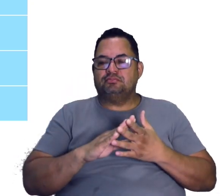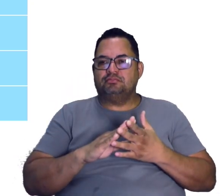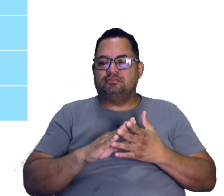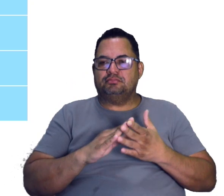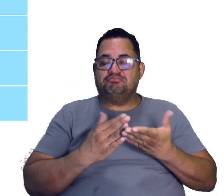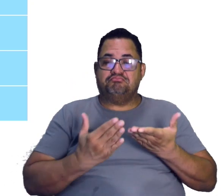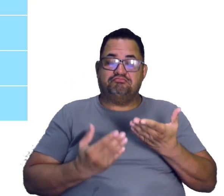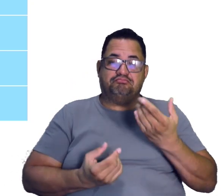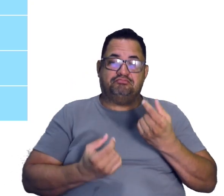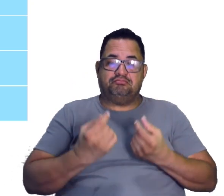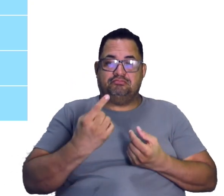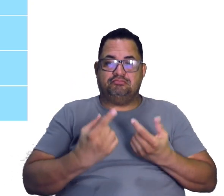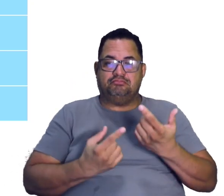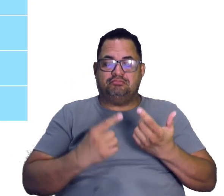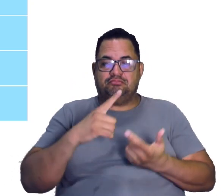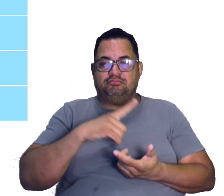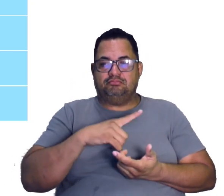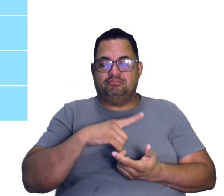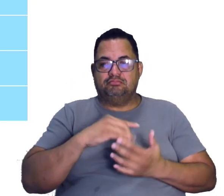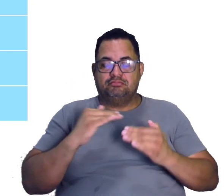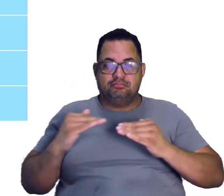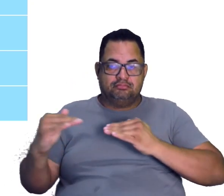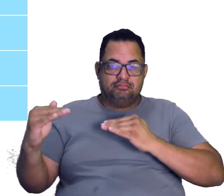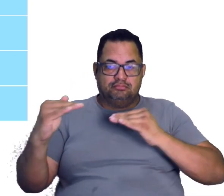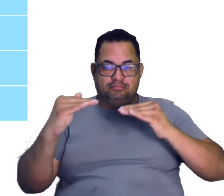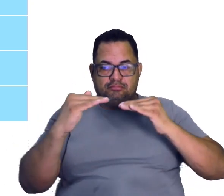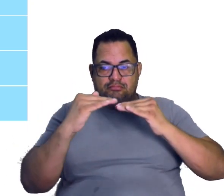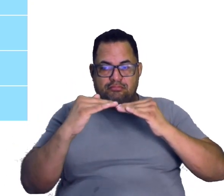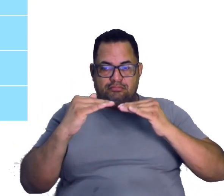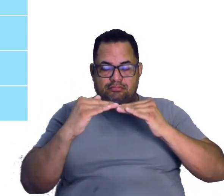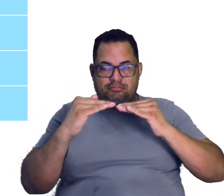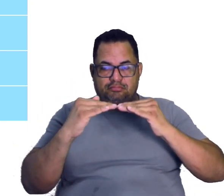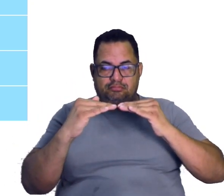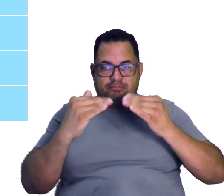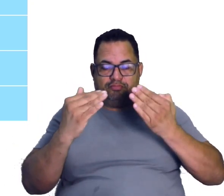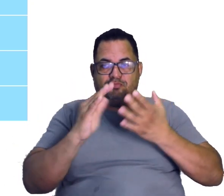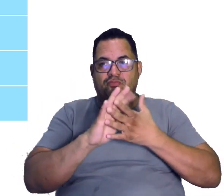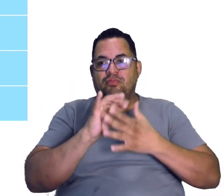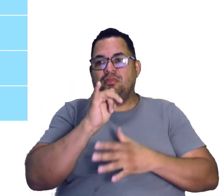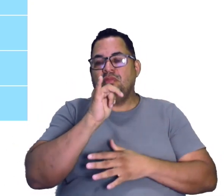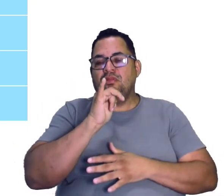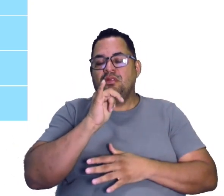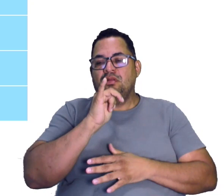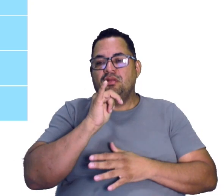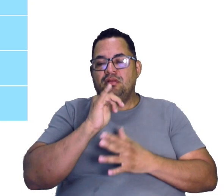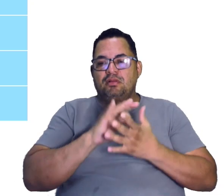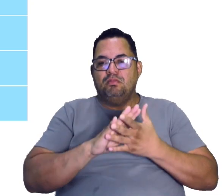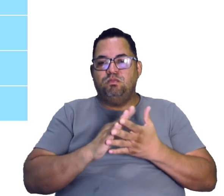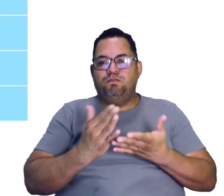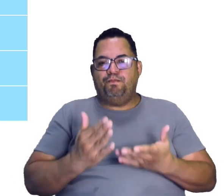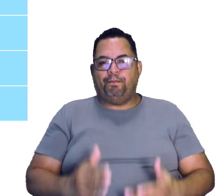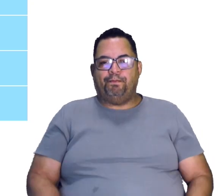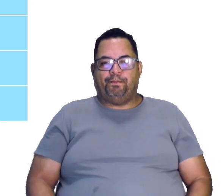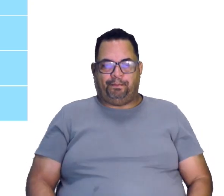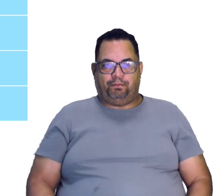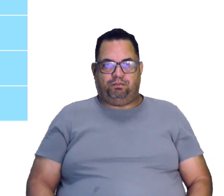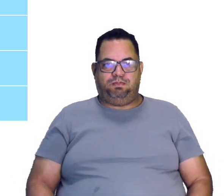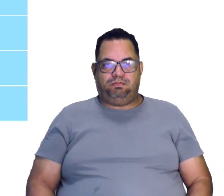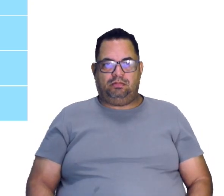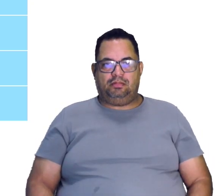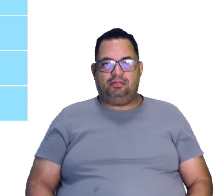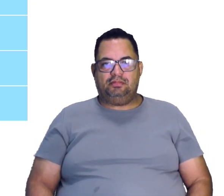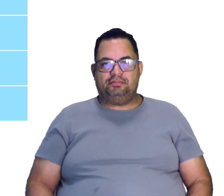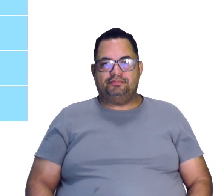em alguns pontos nós vamos ter que eles são equivalentes. Um exemplo muito claro disso é quando a gente